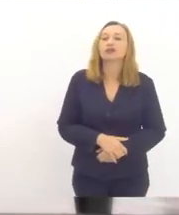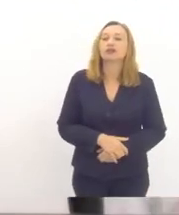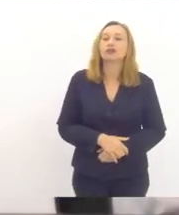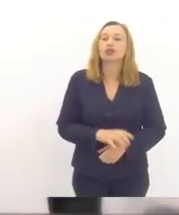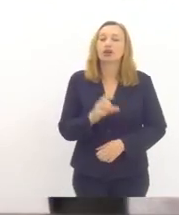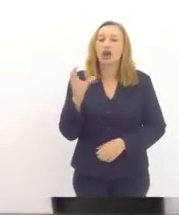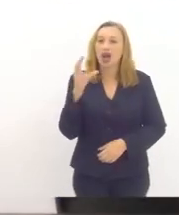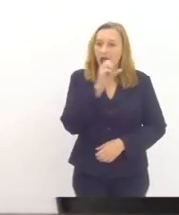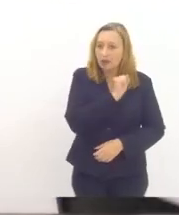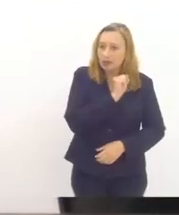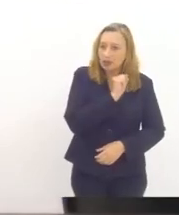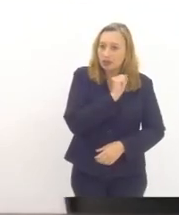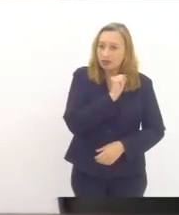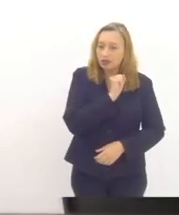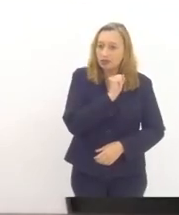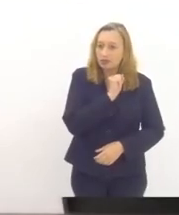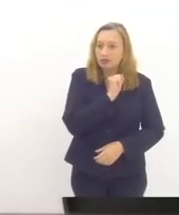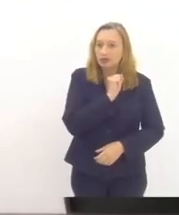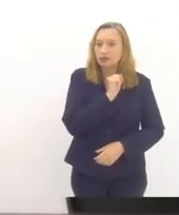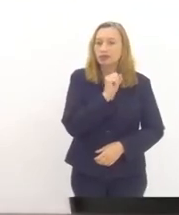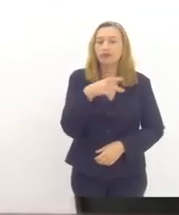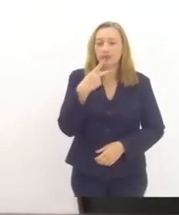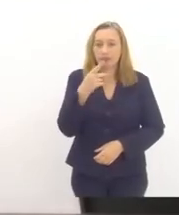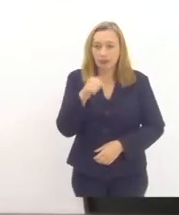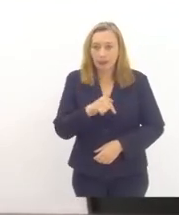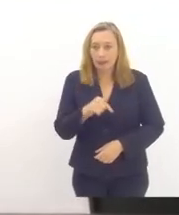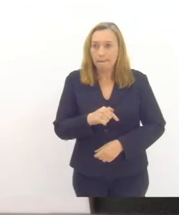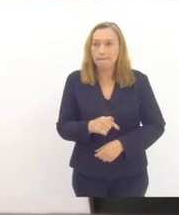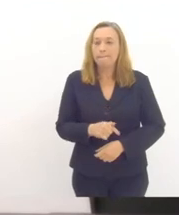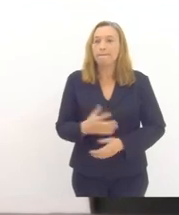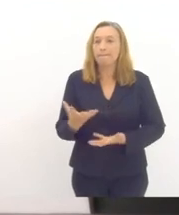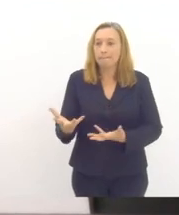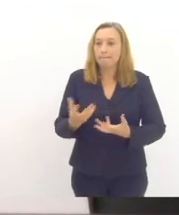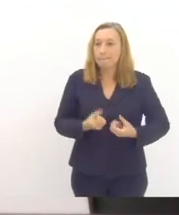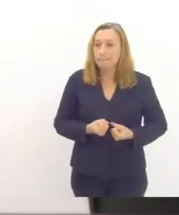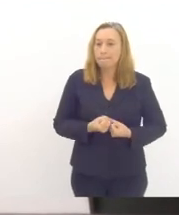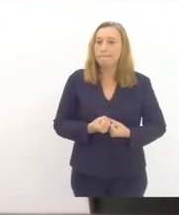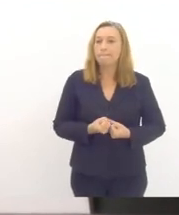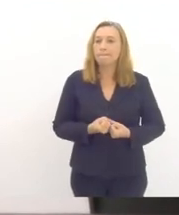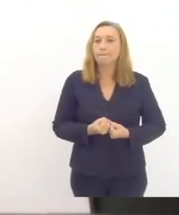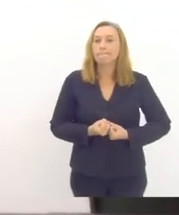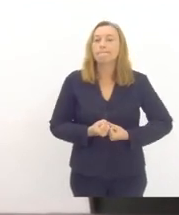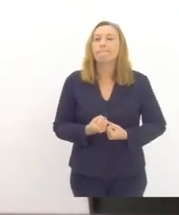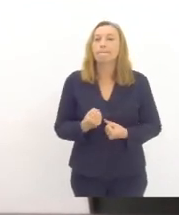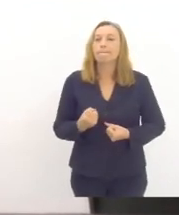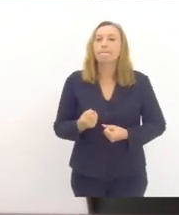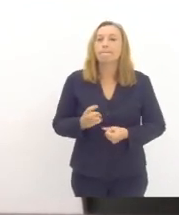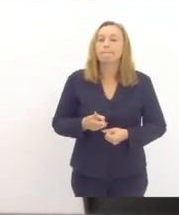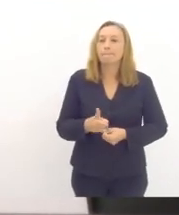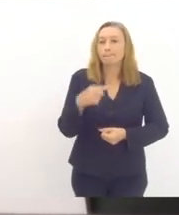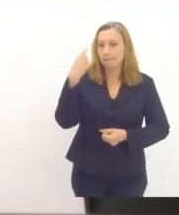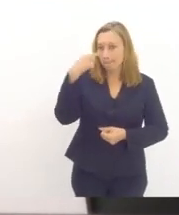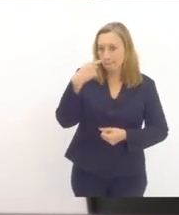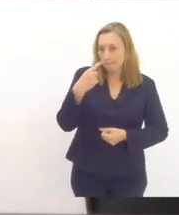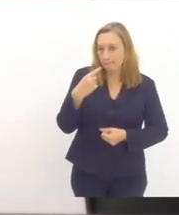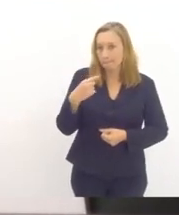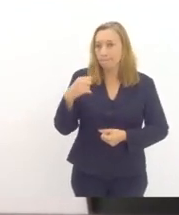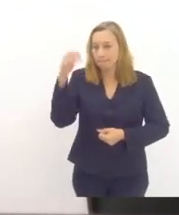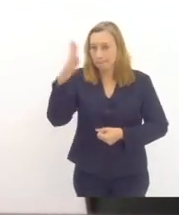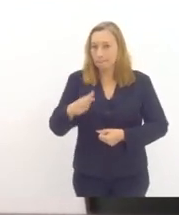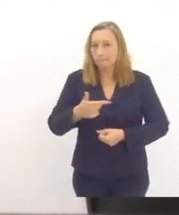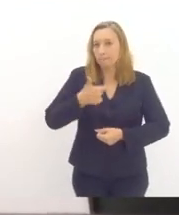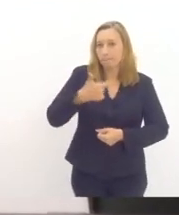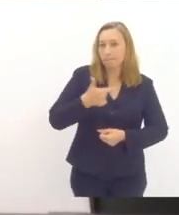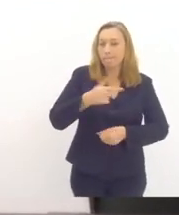Só rapidamente, né, só para colocar que nós recebemos, nós chamamos a importância do permanência do espanhol, que o Brasil é o segundo